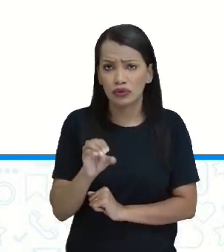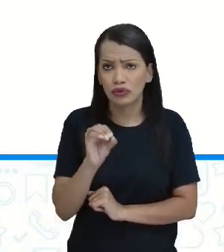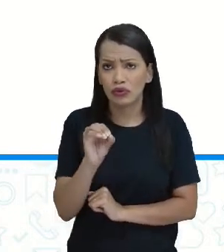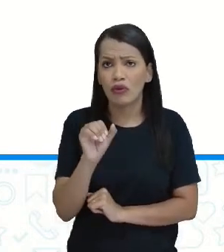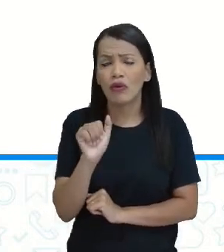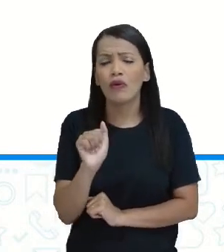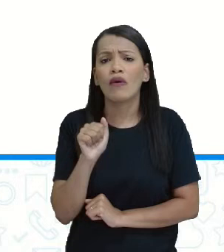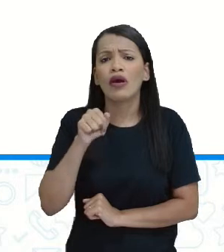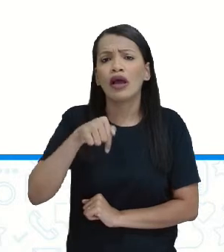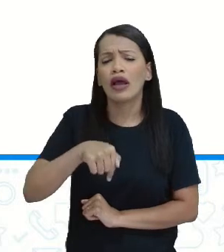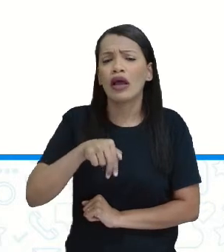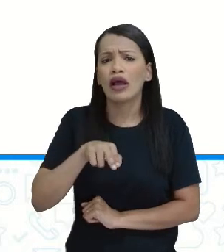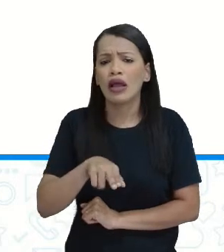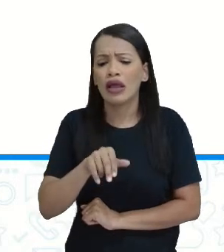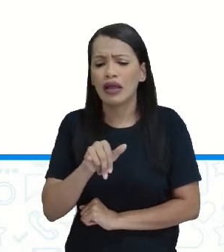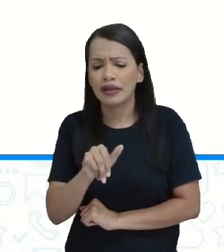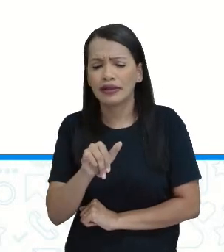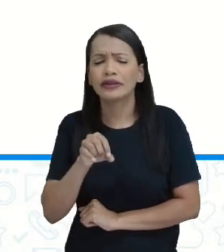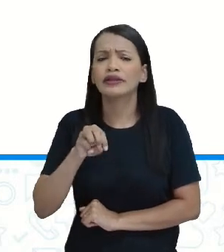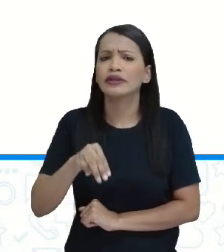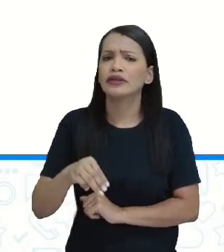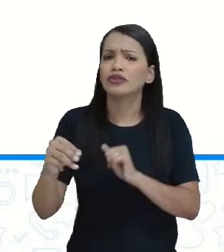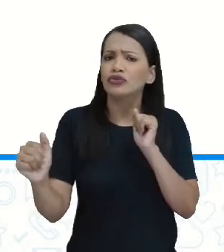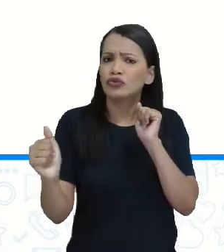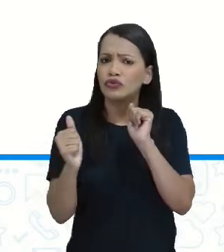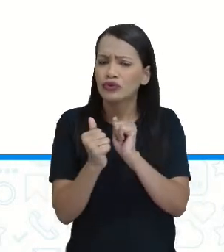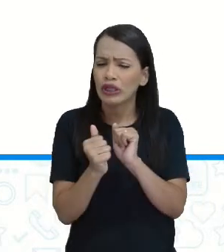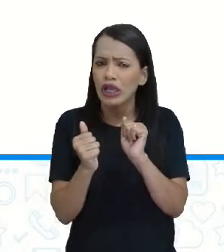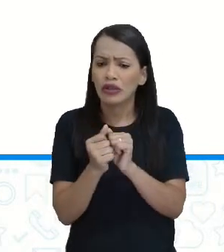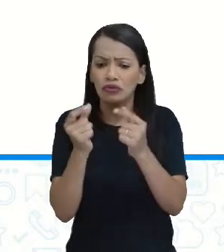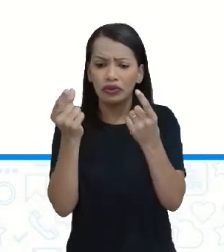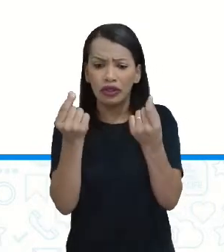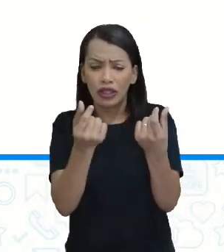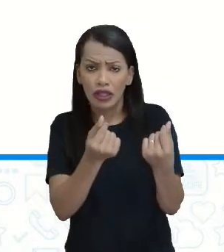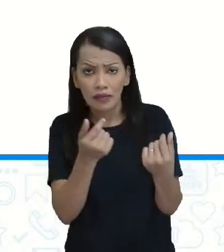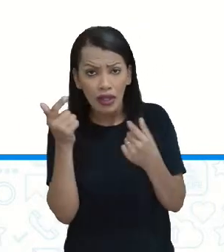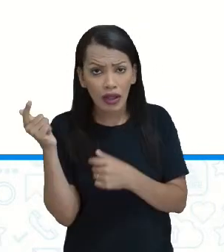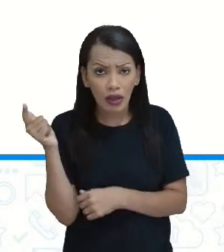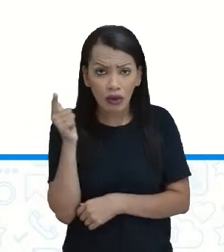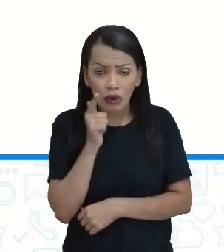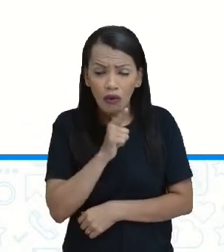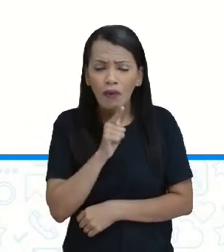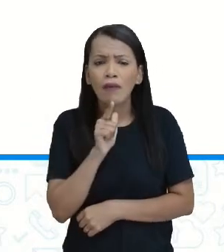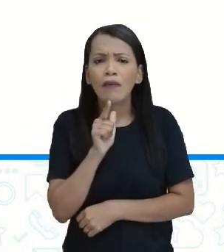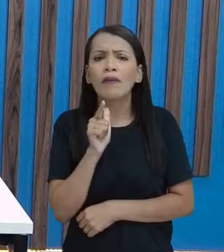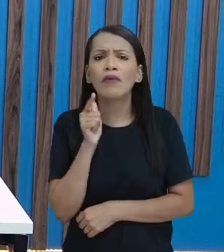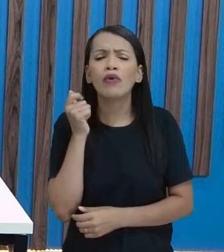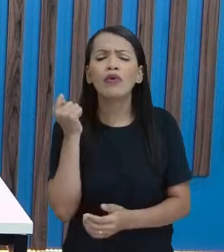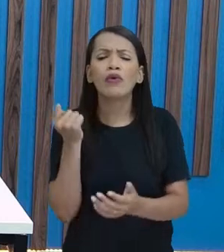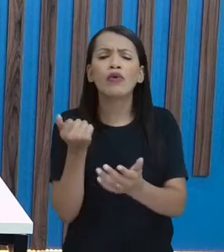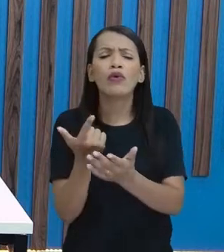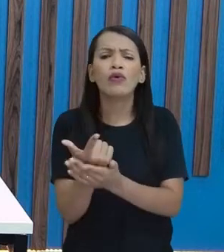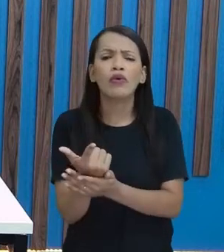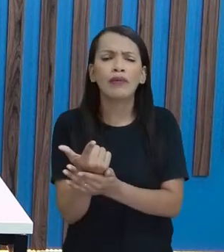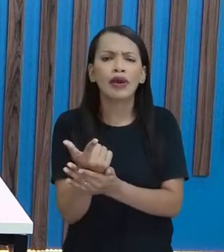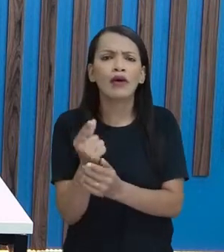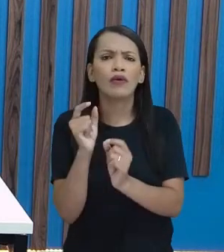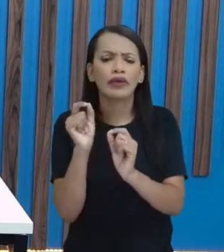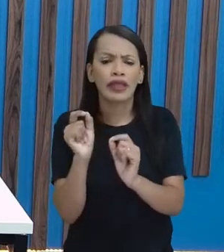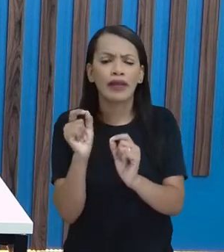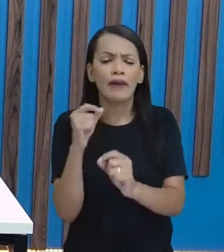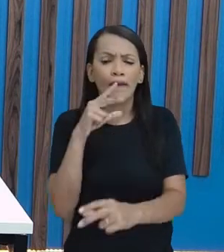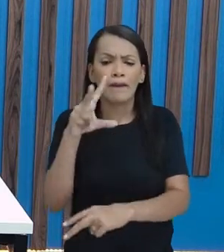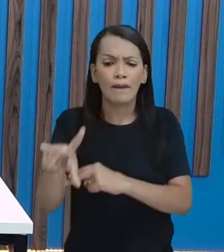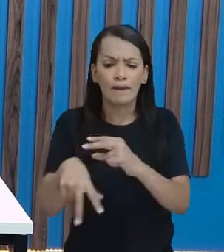dinheiro para comprar um presente de Natal. Olha aí, um presente de Natal eles querem comprar. Veja quanto cada